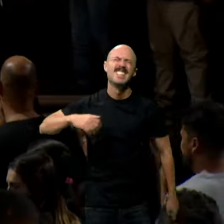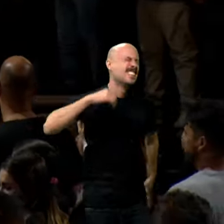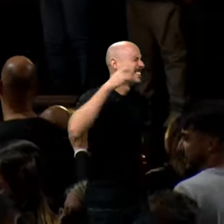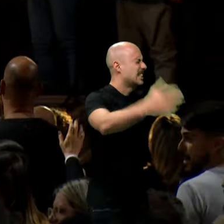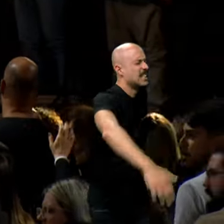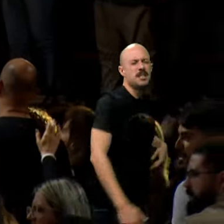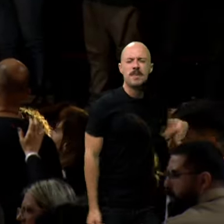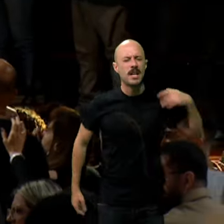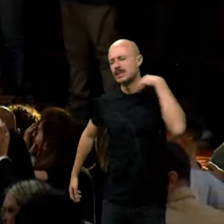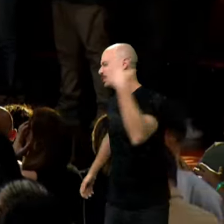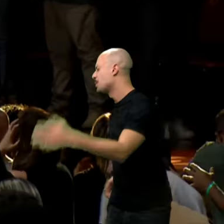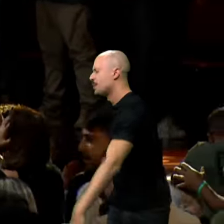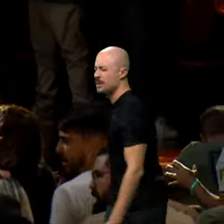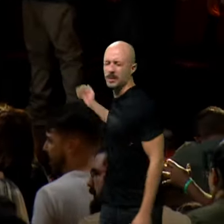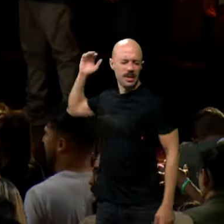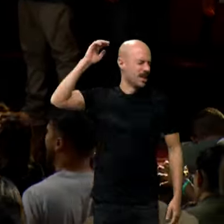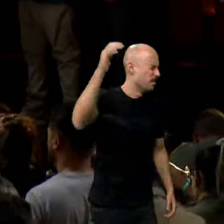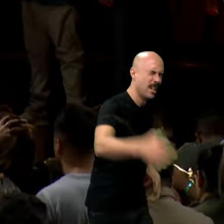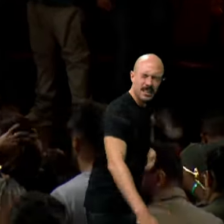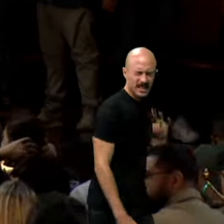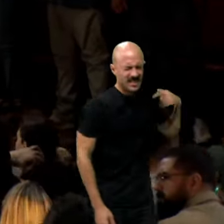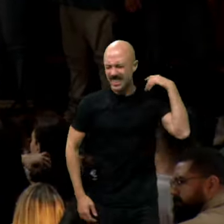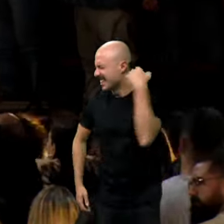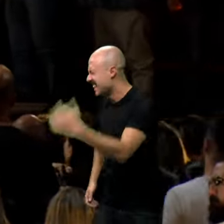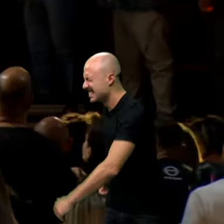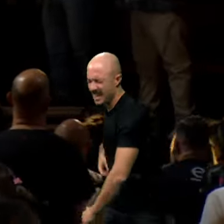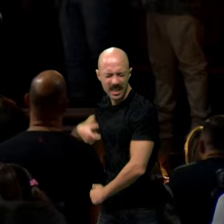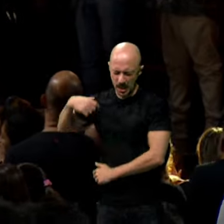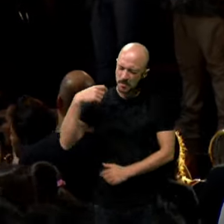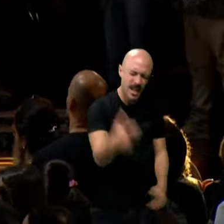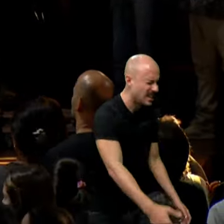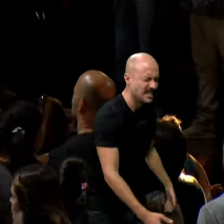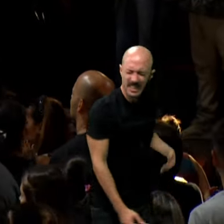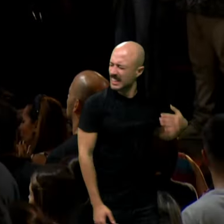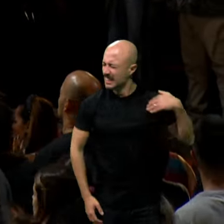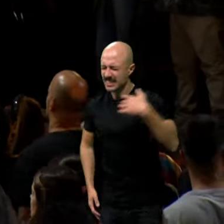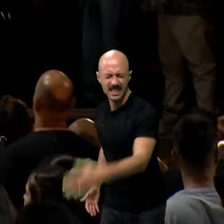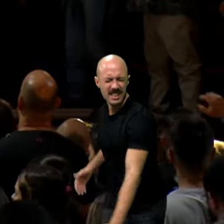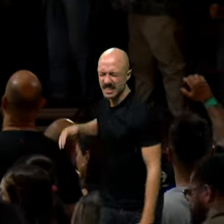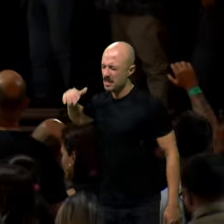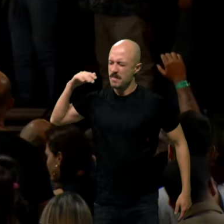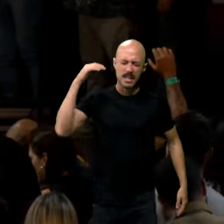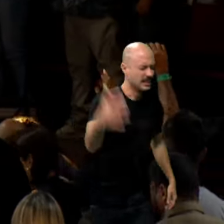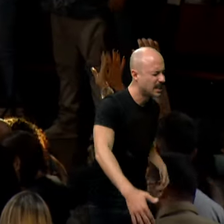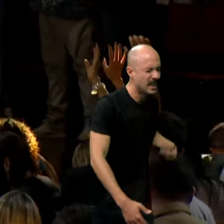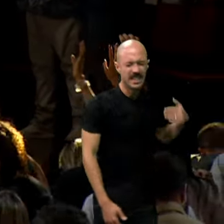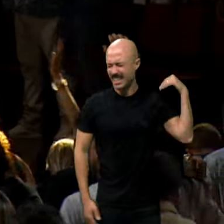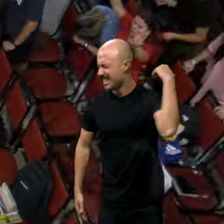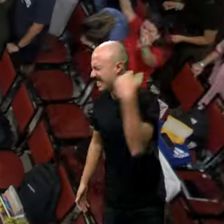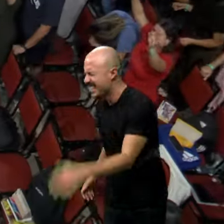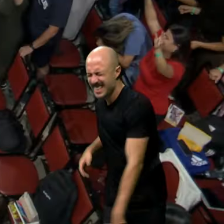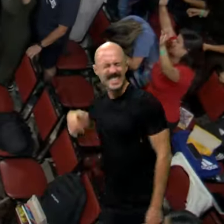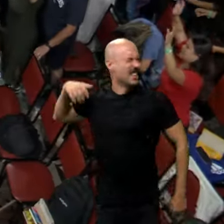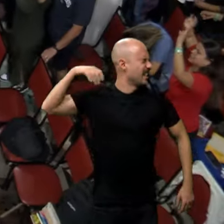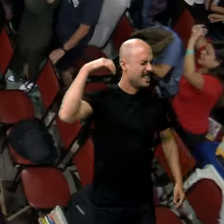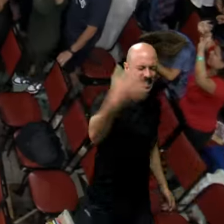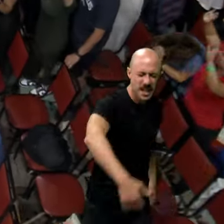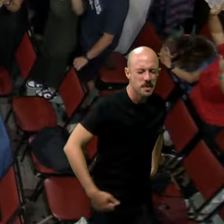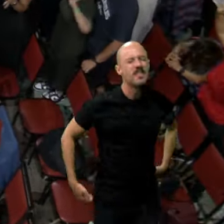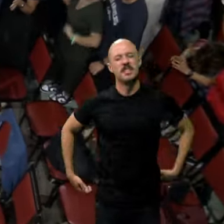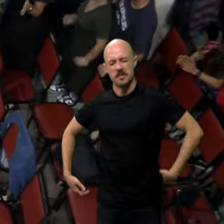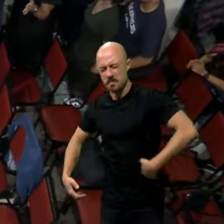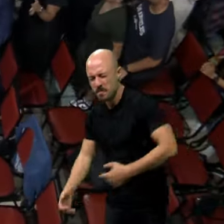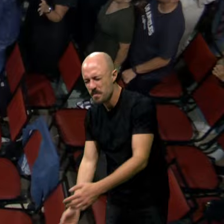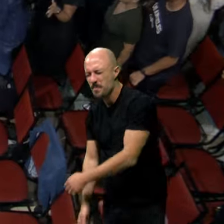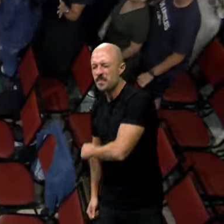blaba armaçai, ore creco turi andara bacas, a bla bla sere contoni andara caias, ei contoni